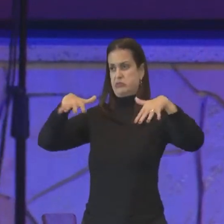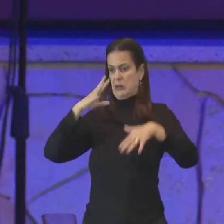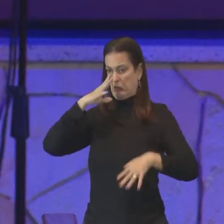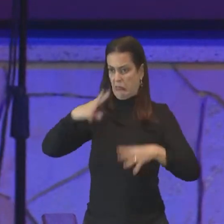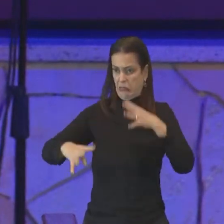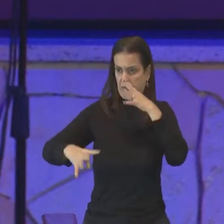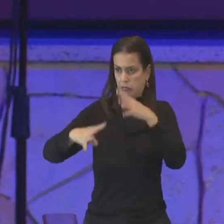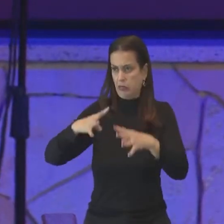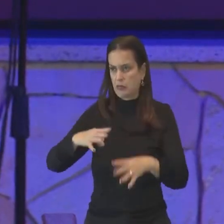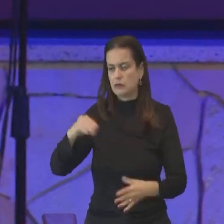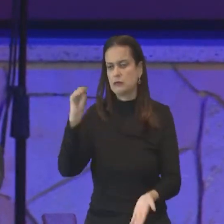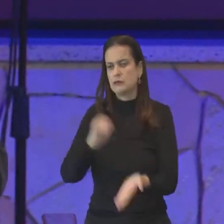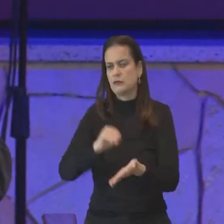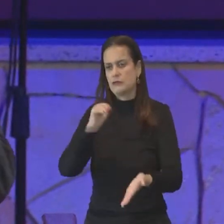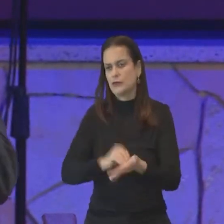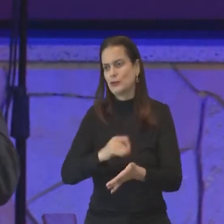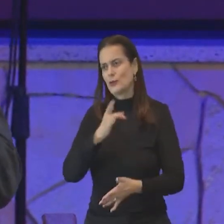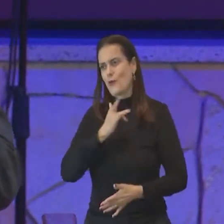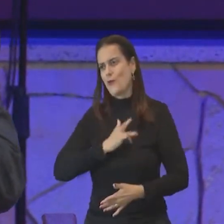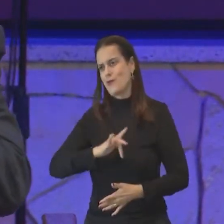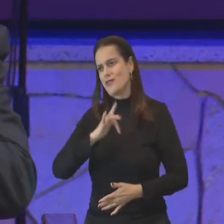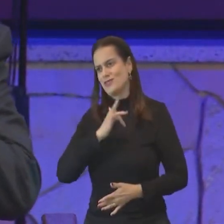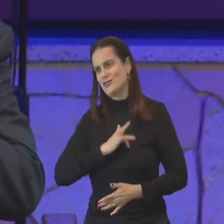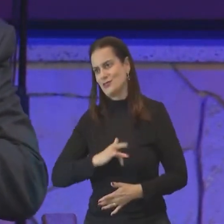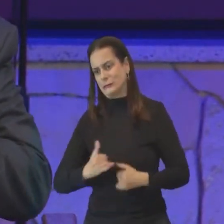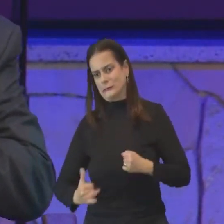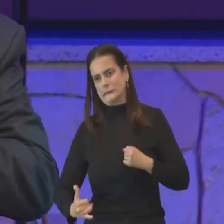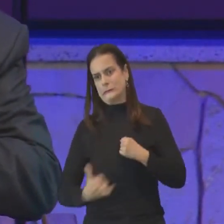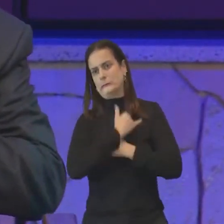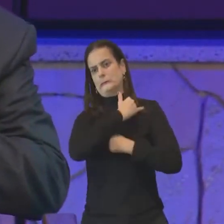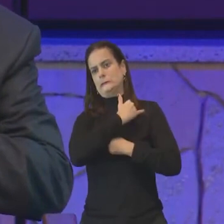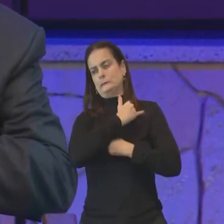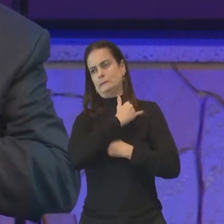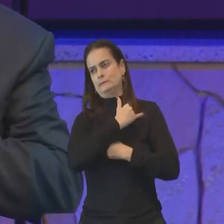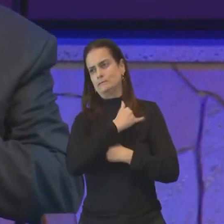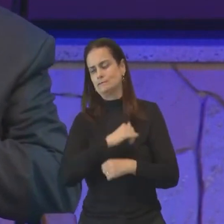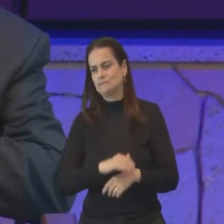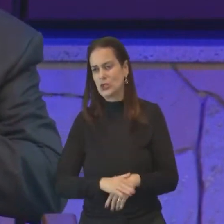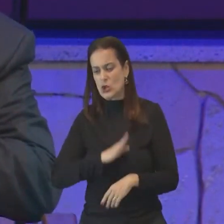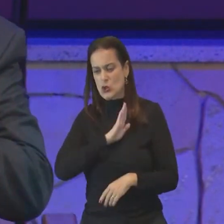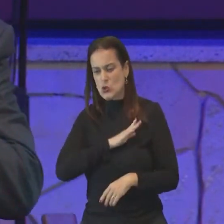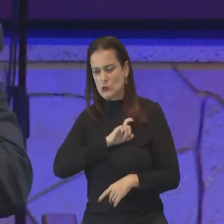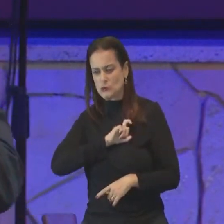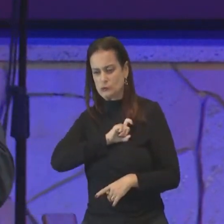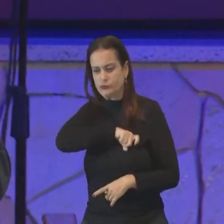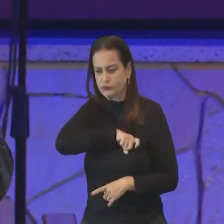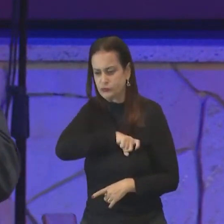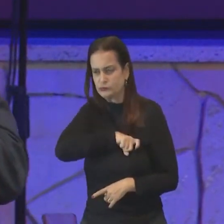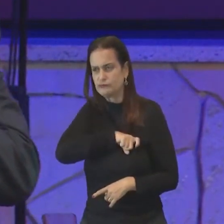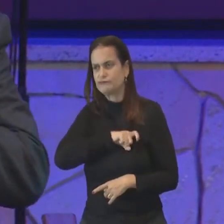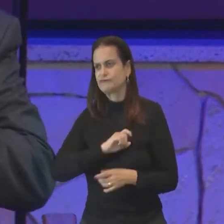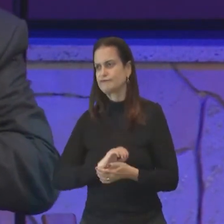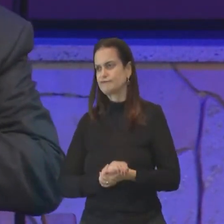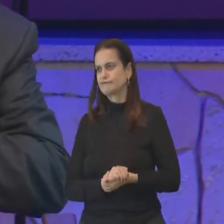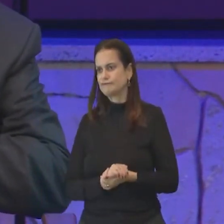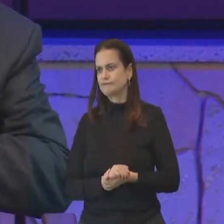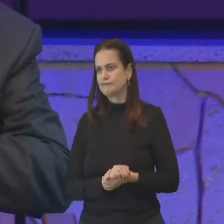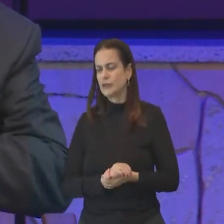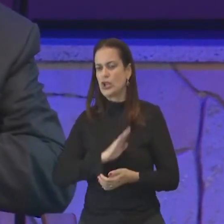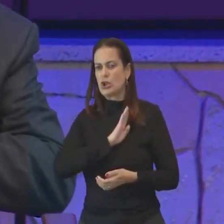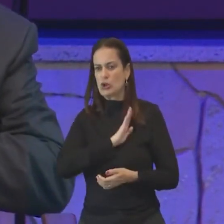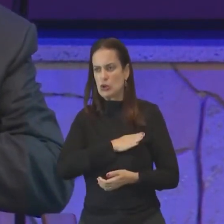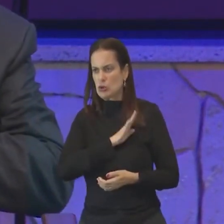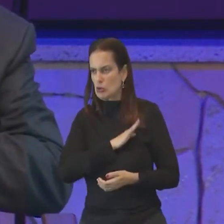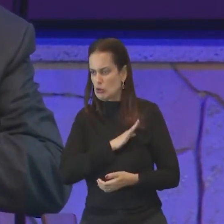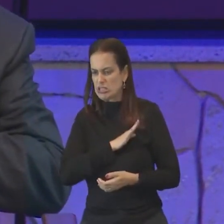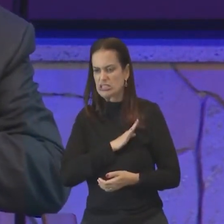de compaixão, engano, coração maldoso, coração pronto